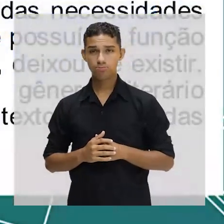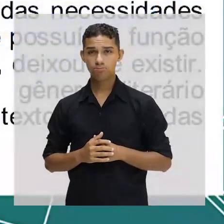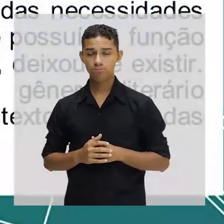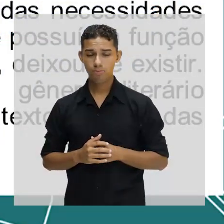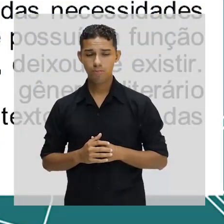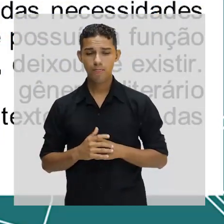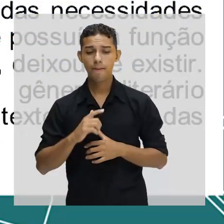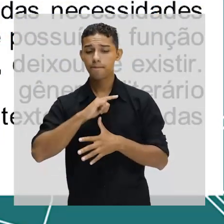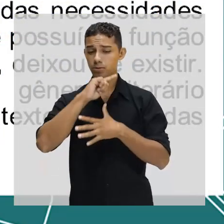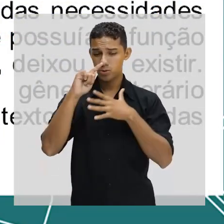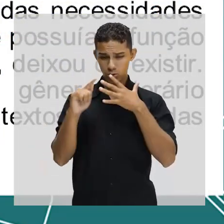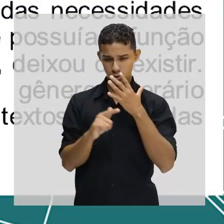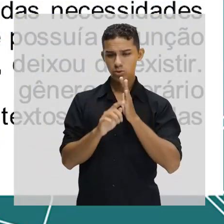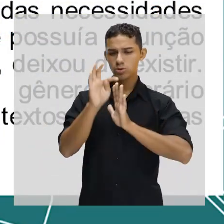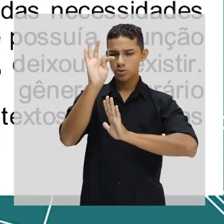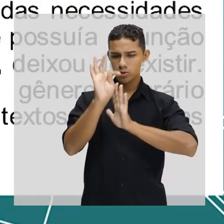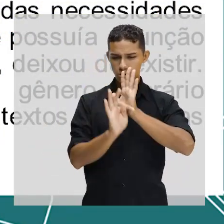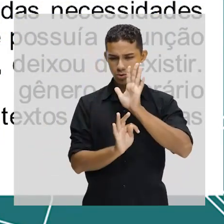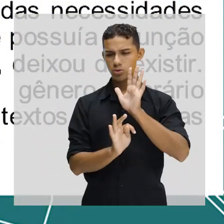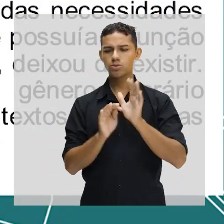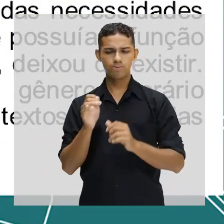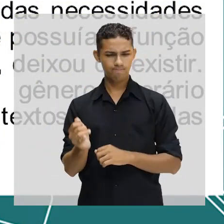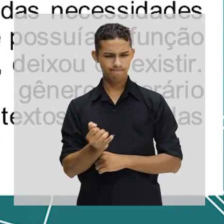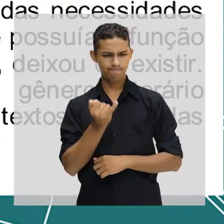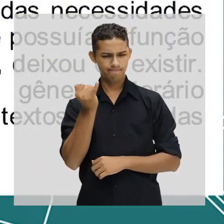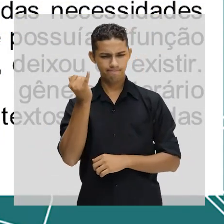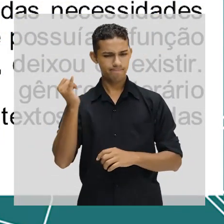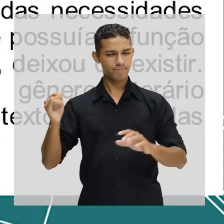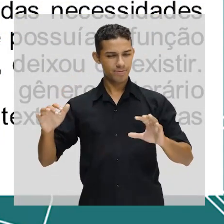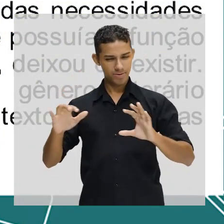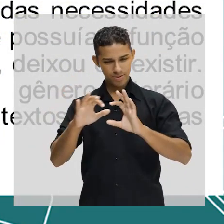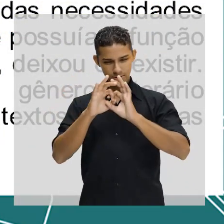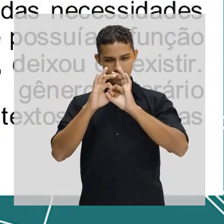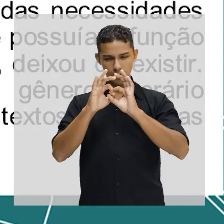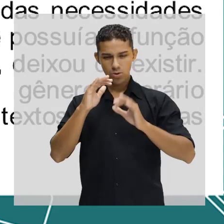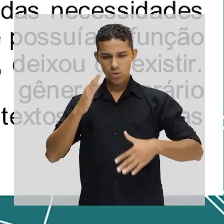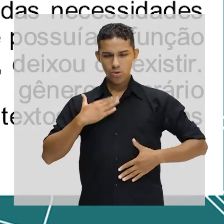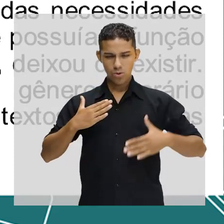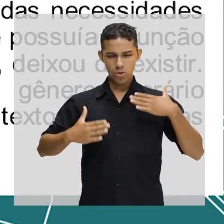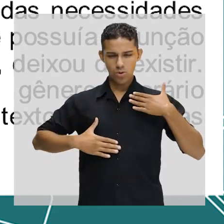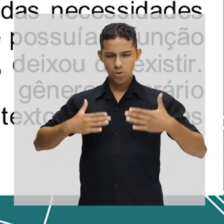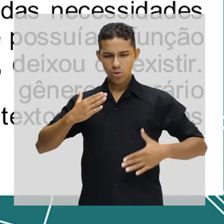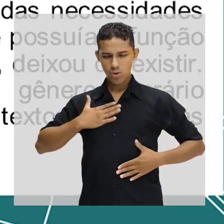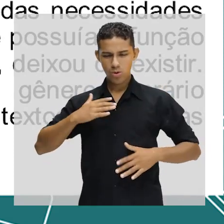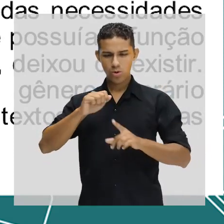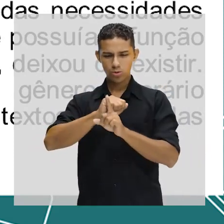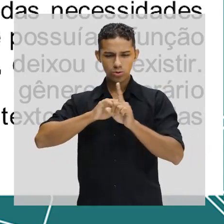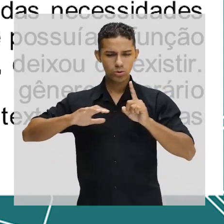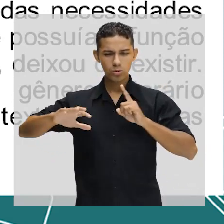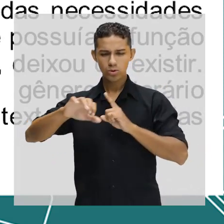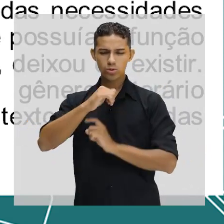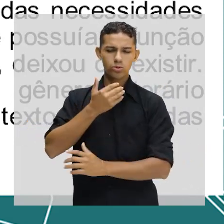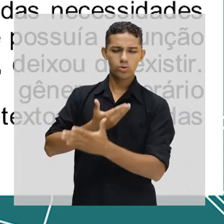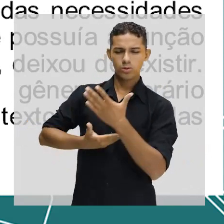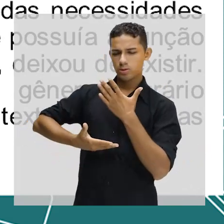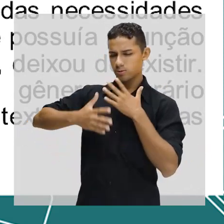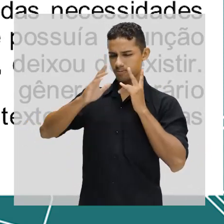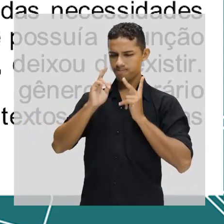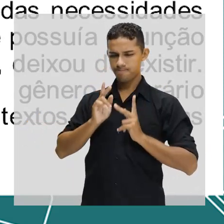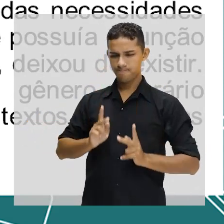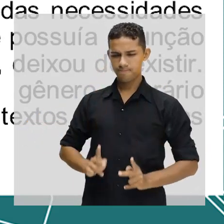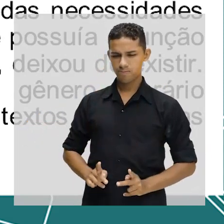gêneros textuais estão profundamente conectados ao comportamento social das pessoas. Portanto, são